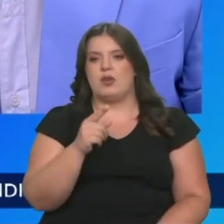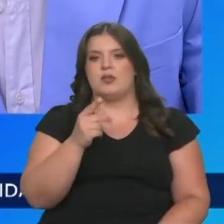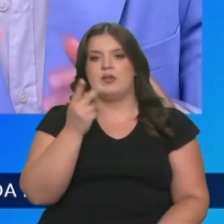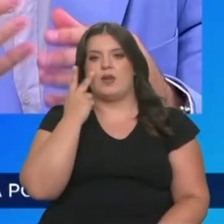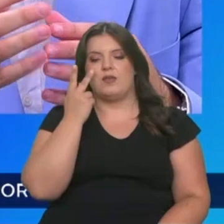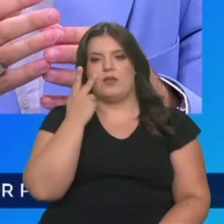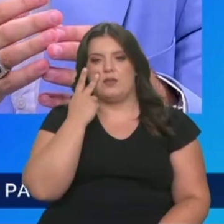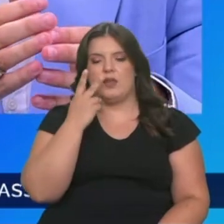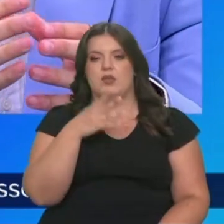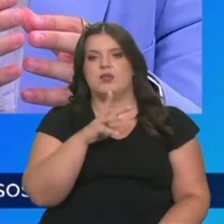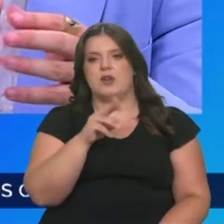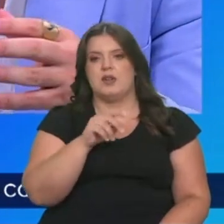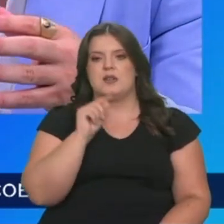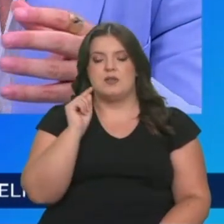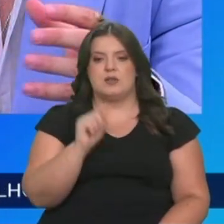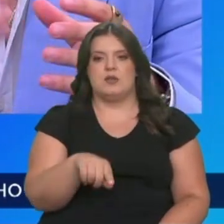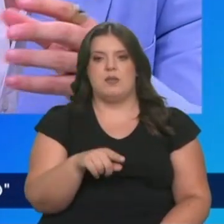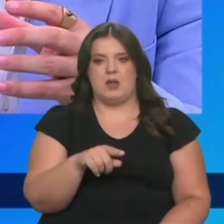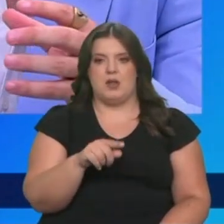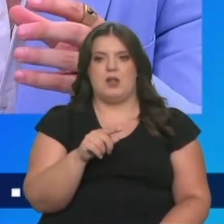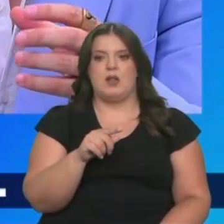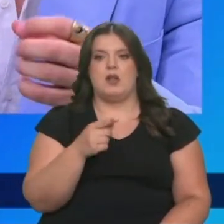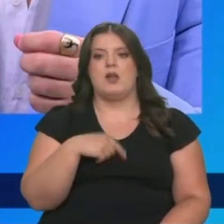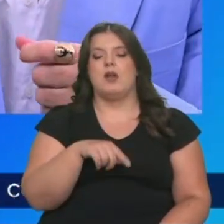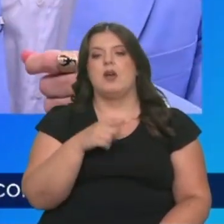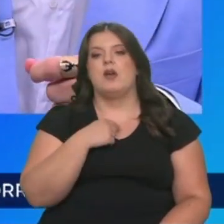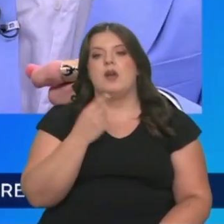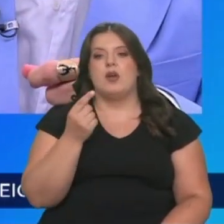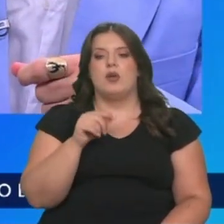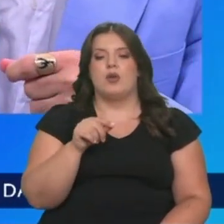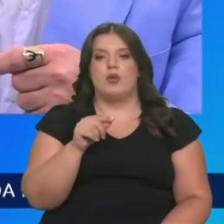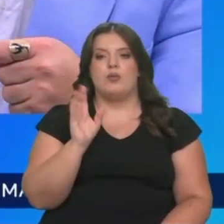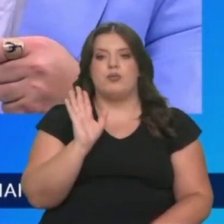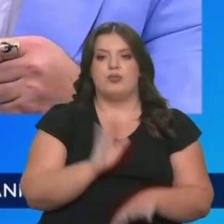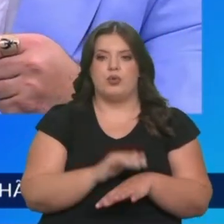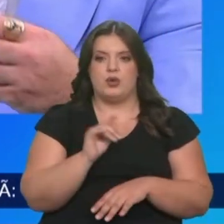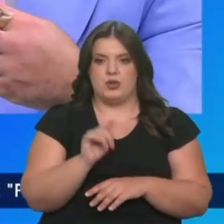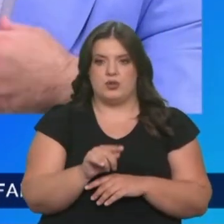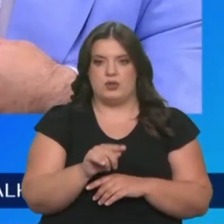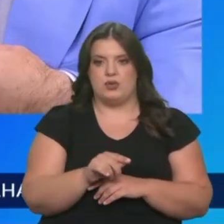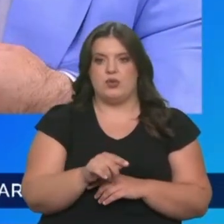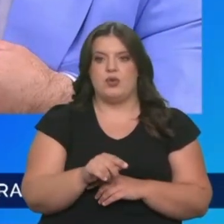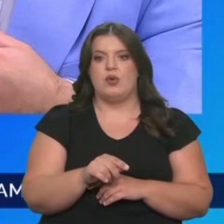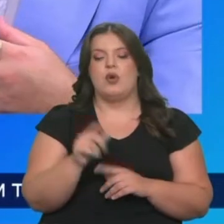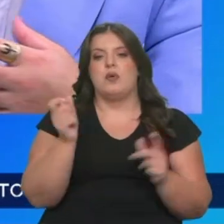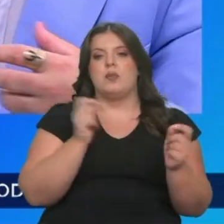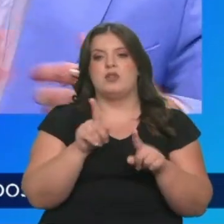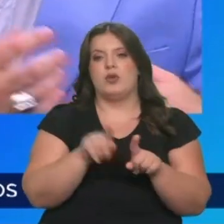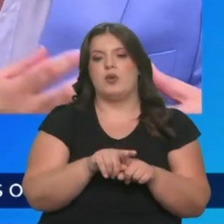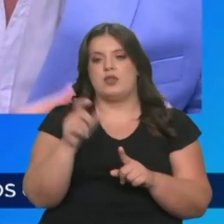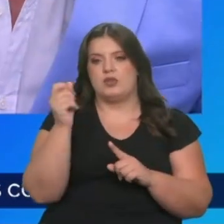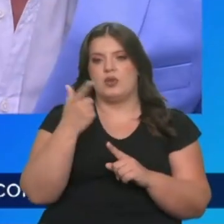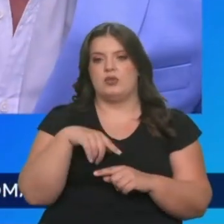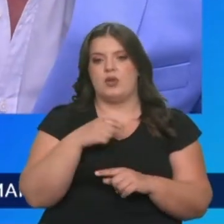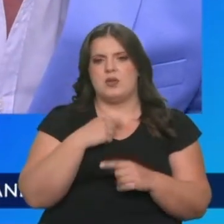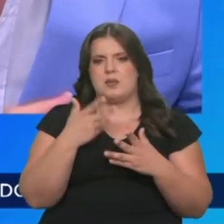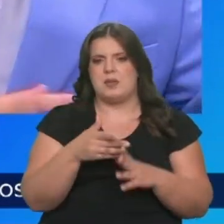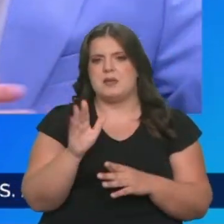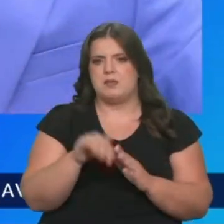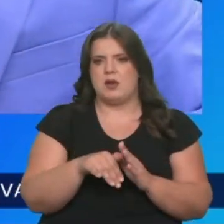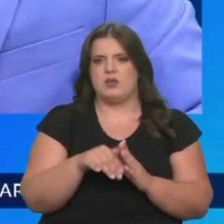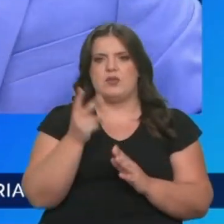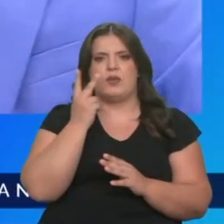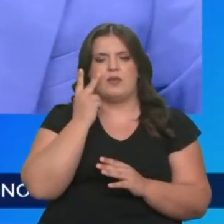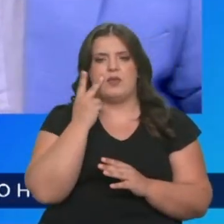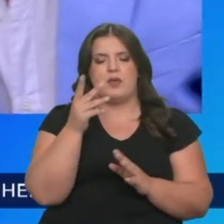contas dos 13 mil já feitas com esta nova massa. Com esta nova massa. E, portanto, uma estrela como o nosso Sol, que é muito menos maciço do que a polar, vai